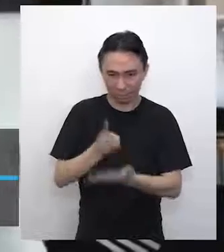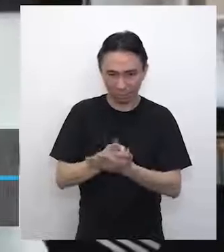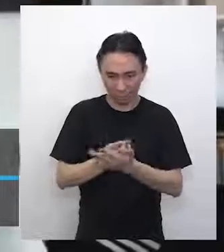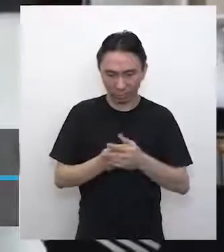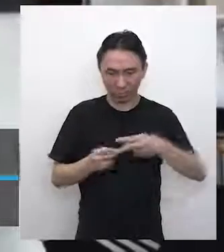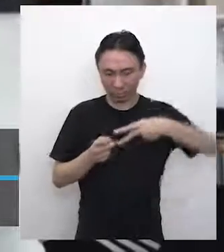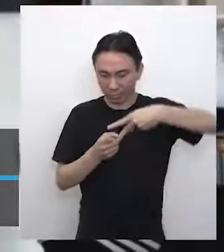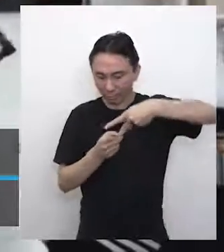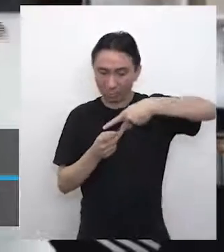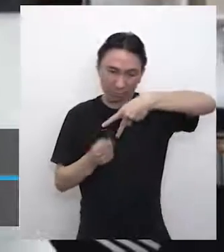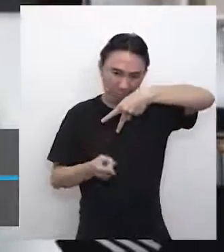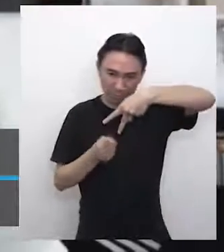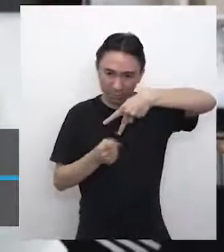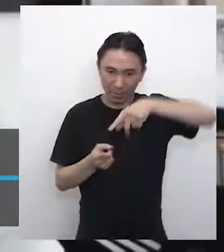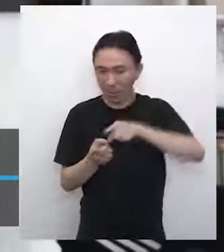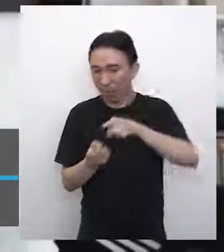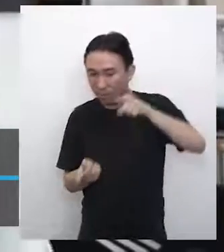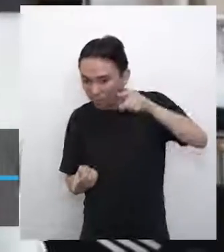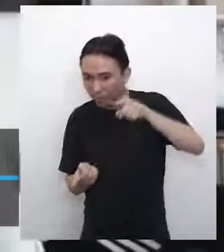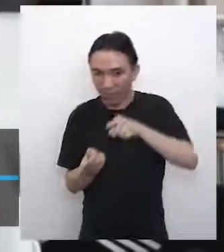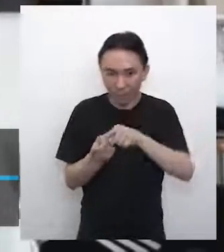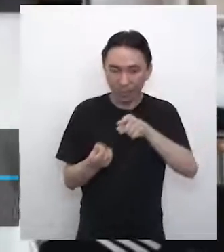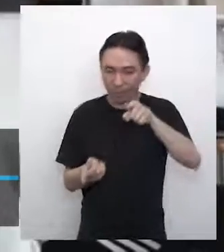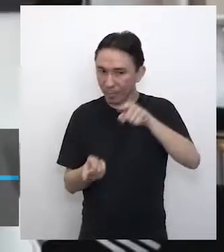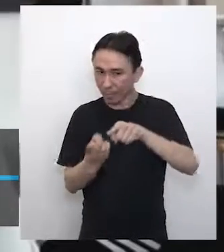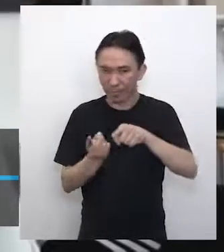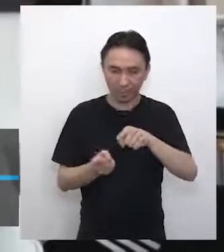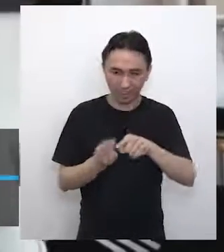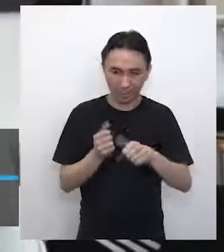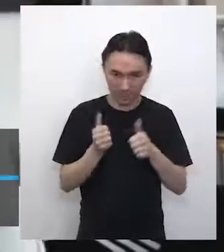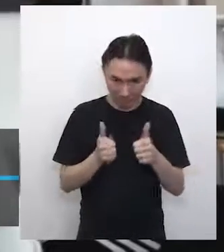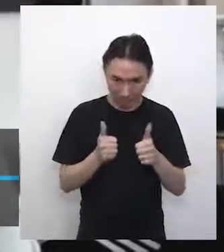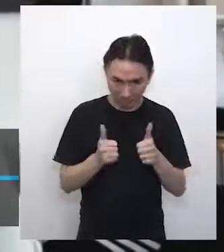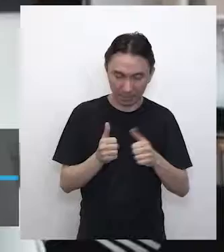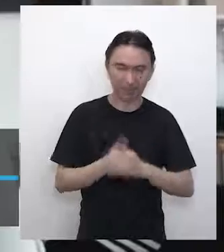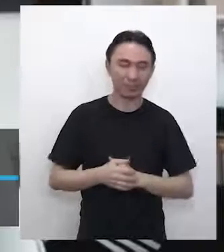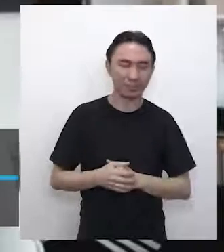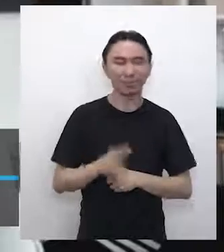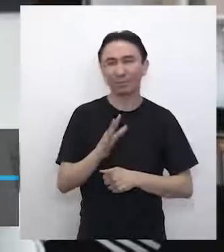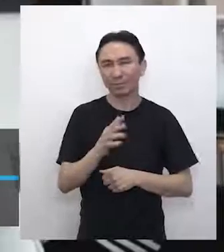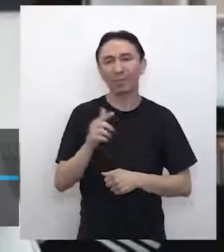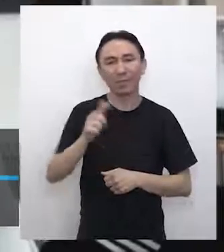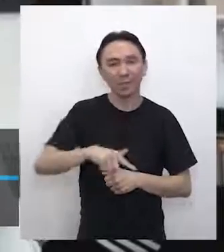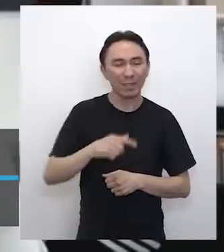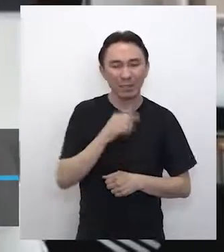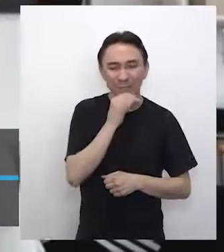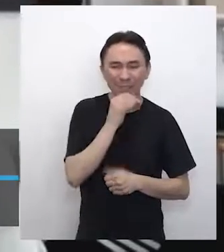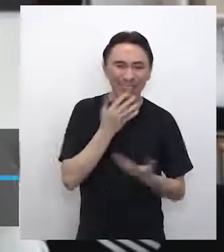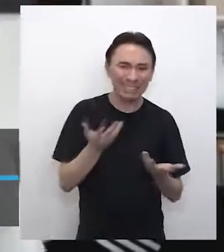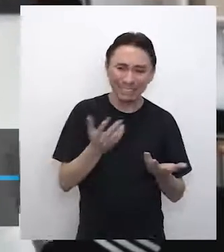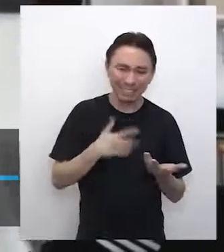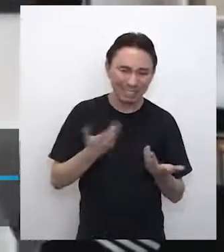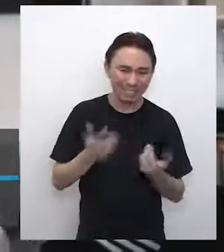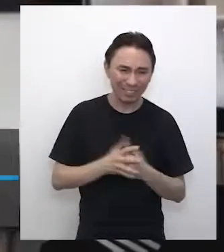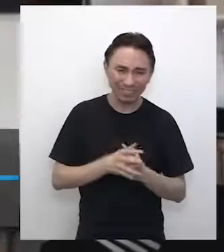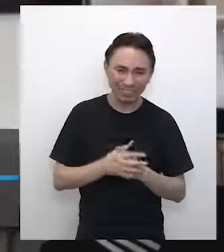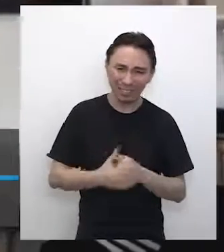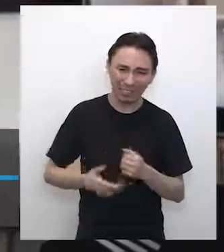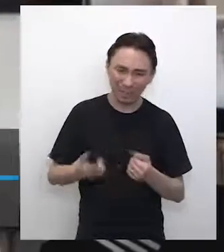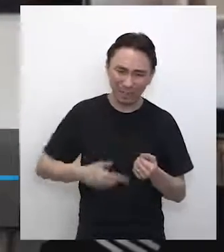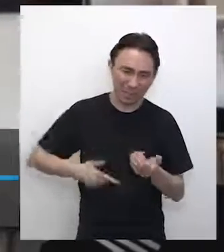das perninhas do LED, tá? Então, outra coisa, professor, eu não tenho ferro de solda. Não tenho, eu não